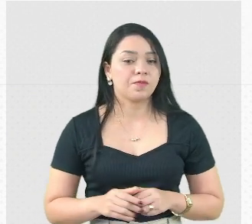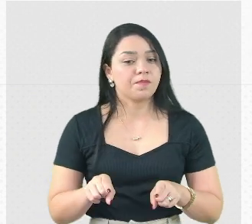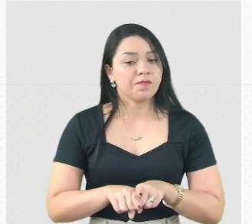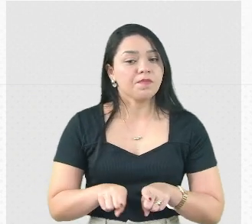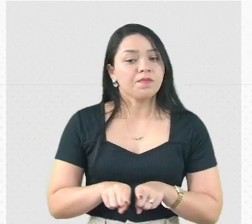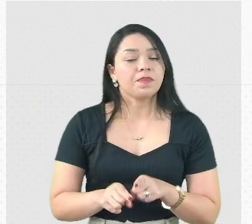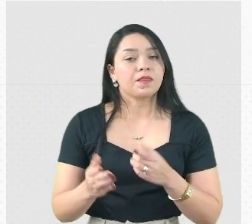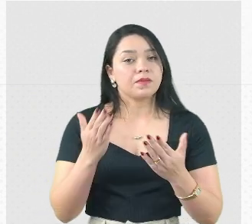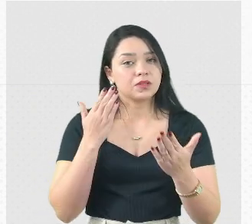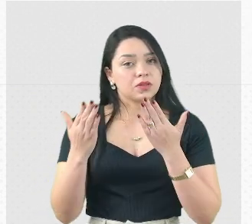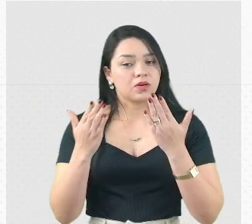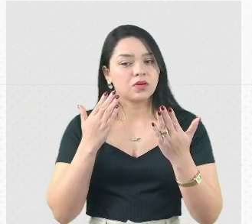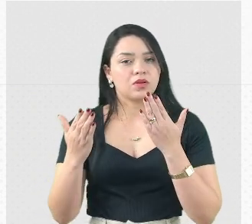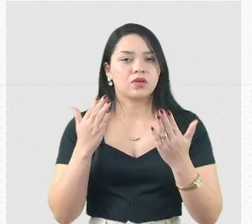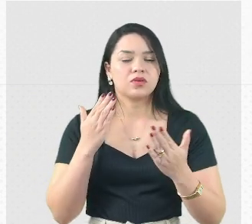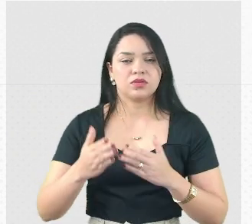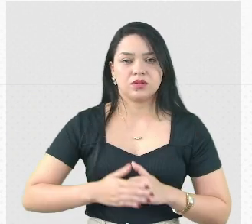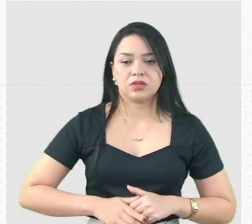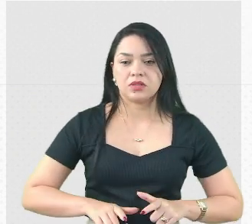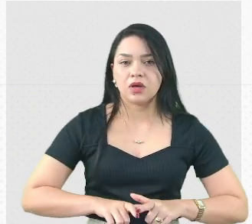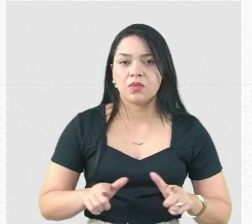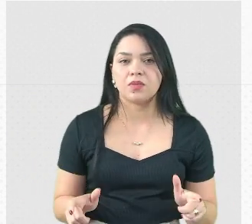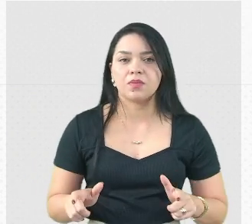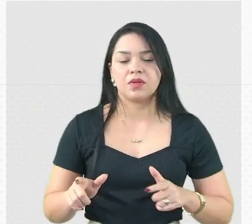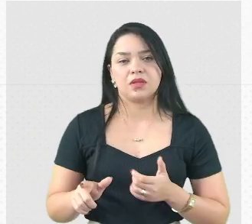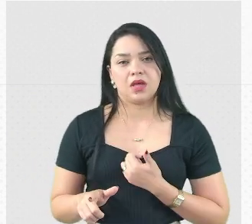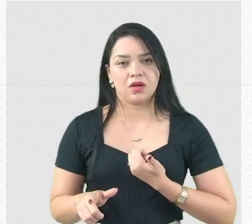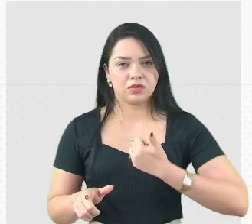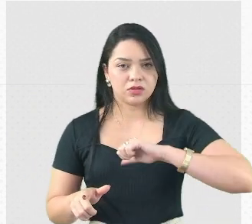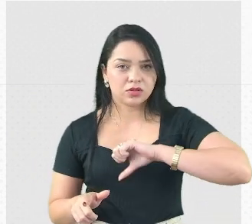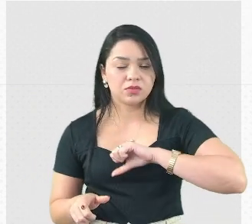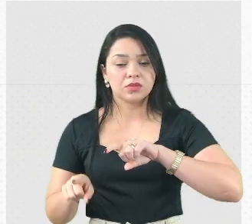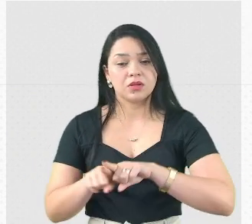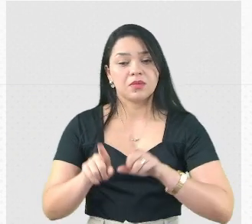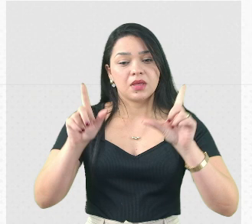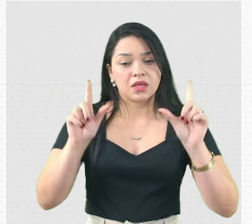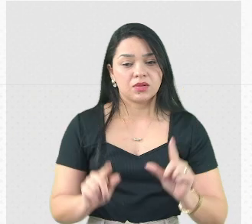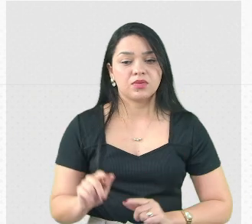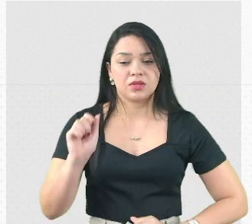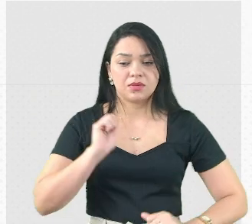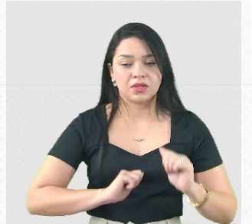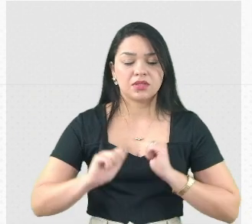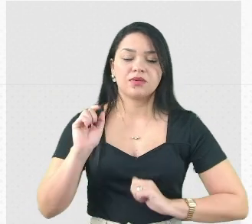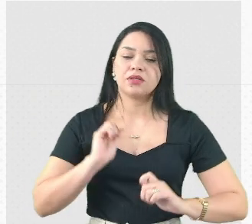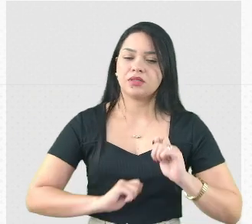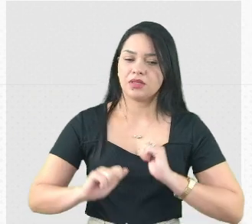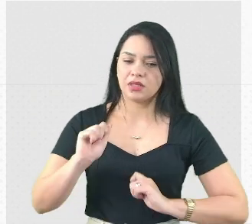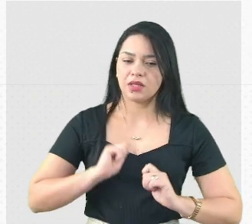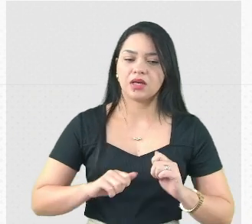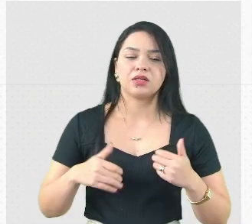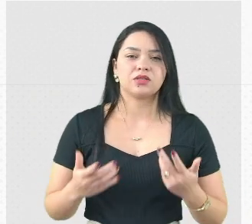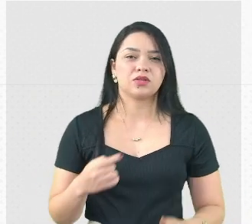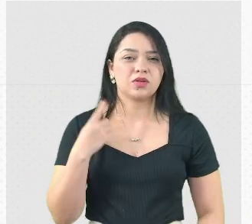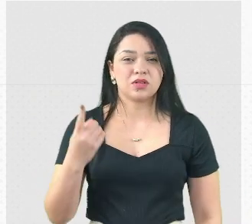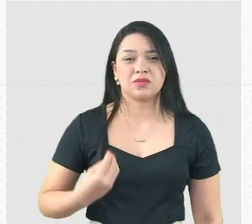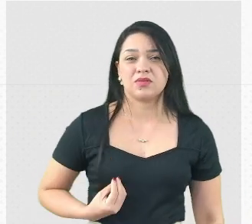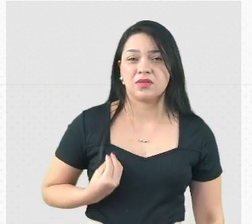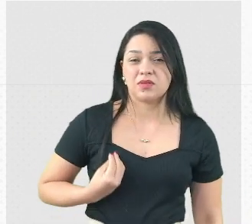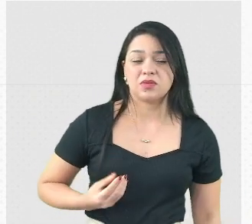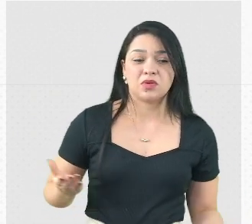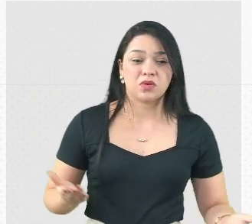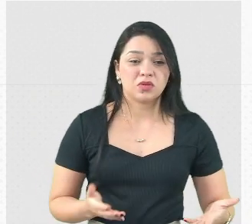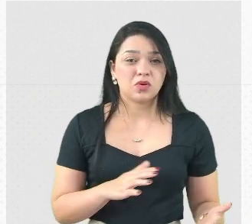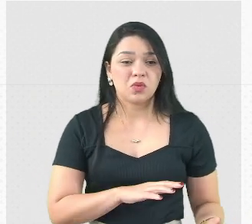Benefícios psicológicos. Aumenta a autoestima. Reduz a depressão e a ansiedade. Nós vivemos num mundo hoje que